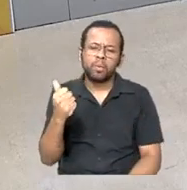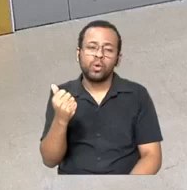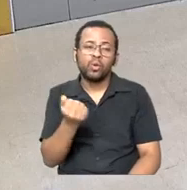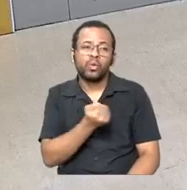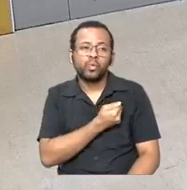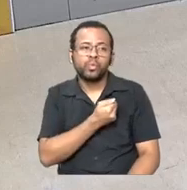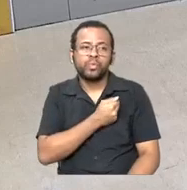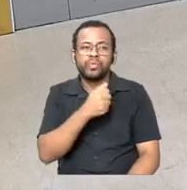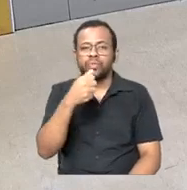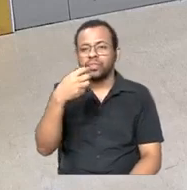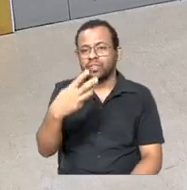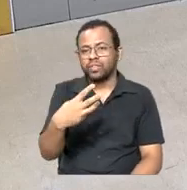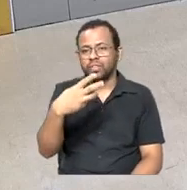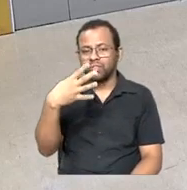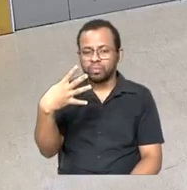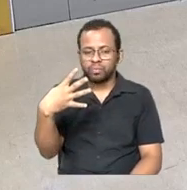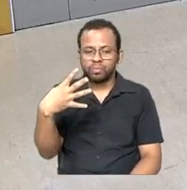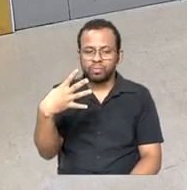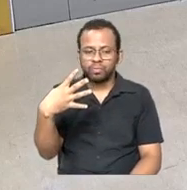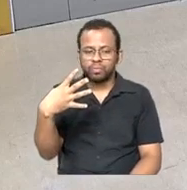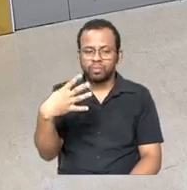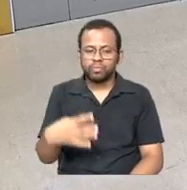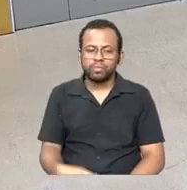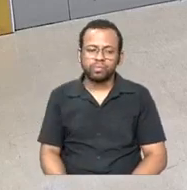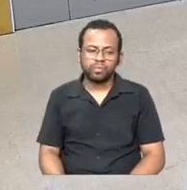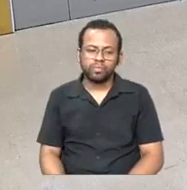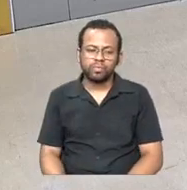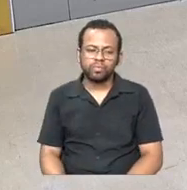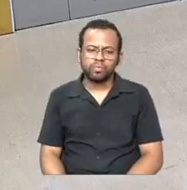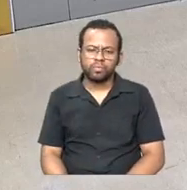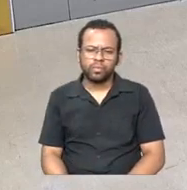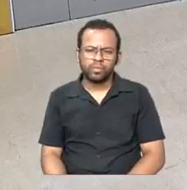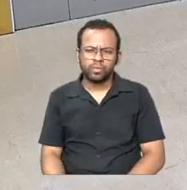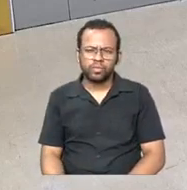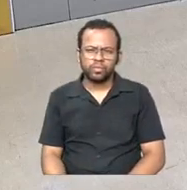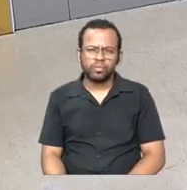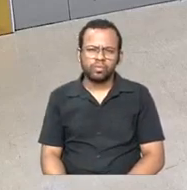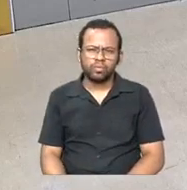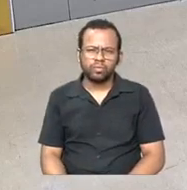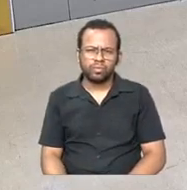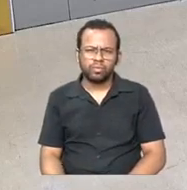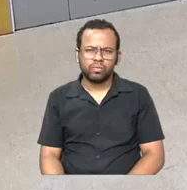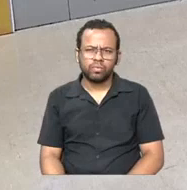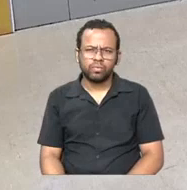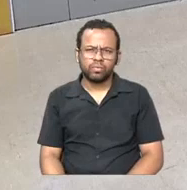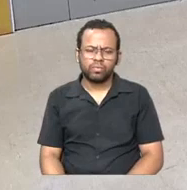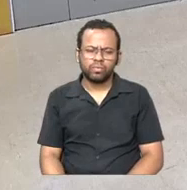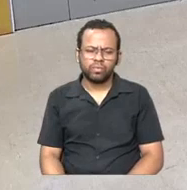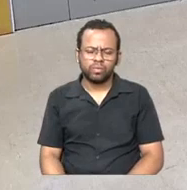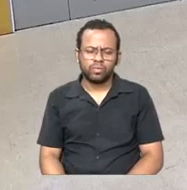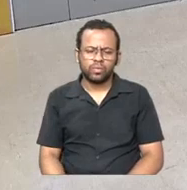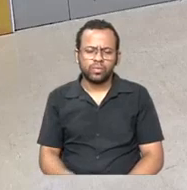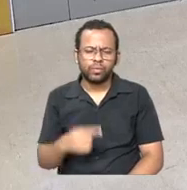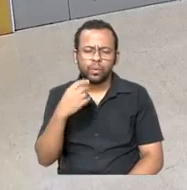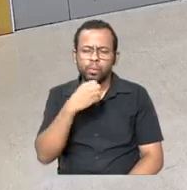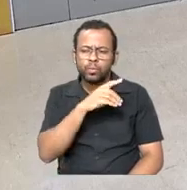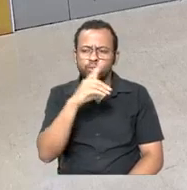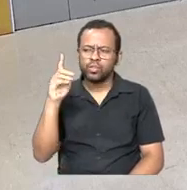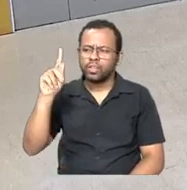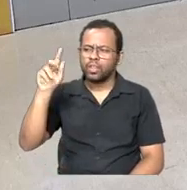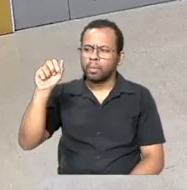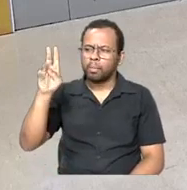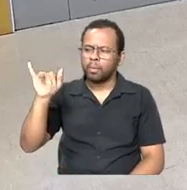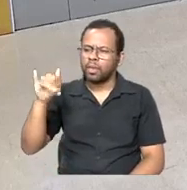34 34 bom dia para Gabi sintonizada com a gente olha o 23